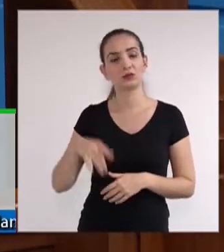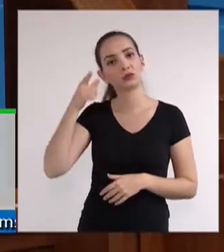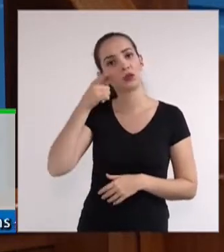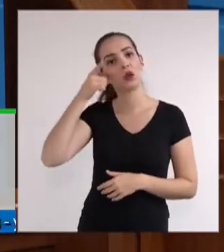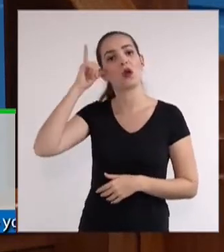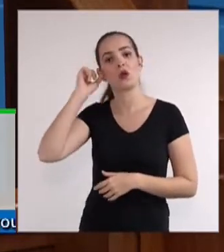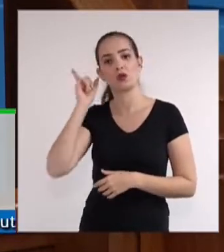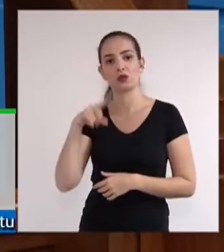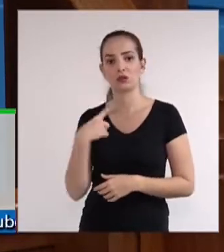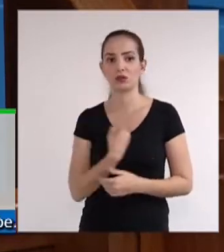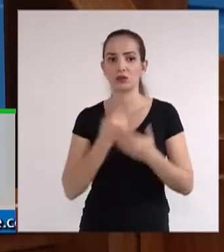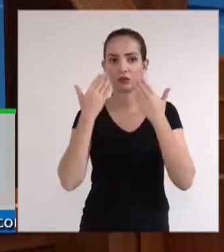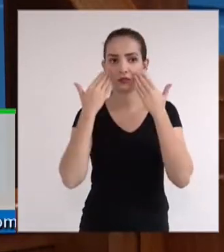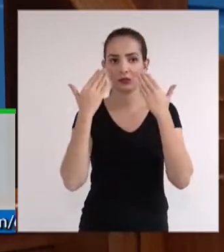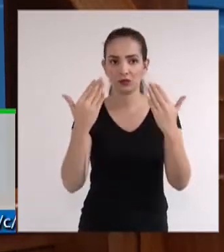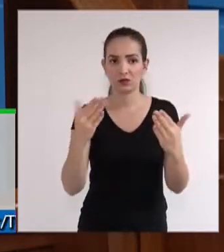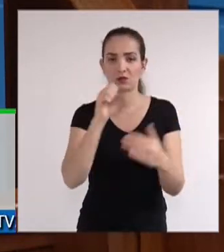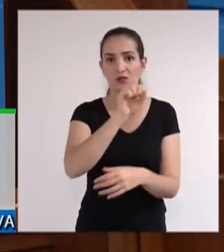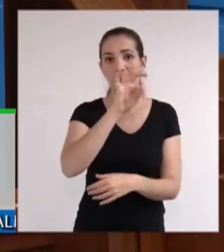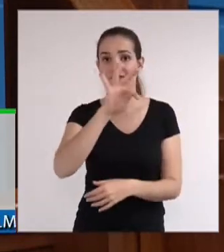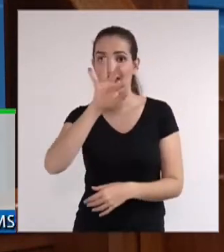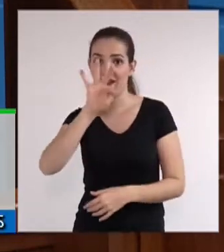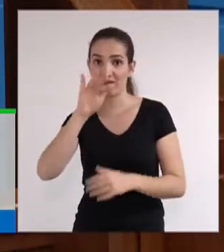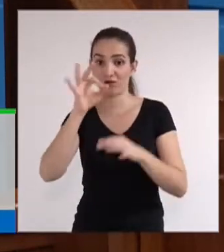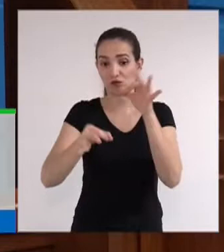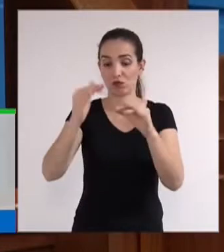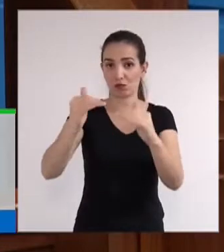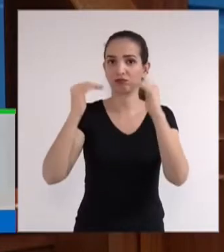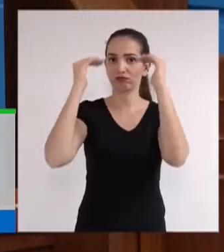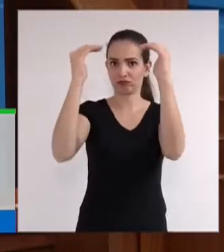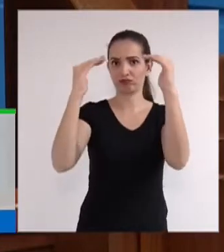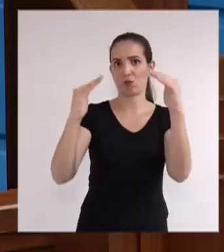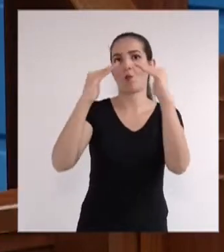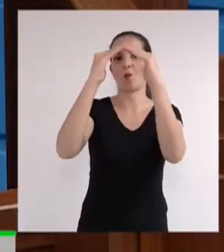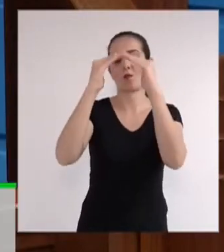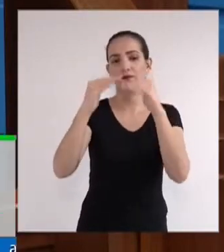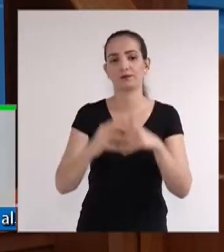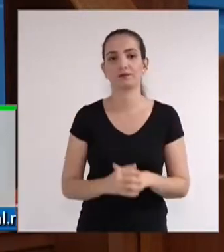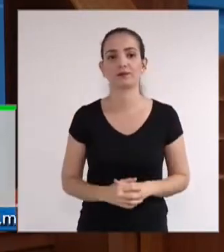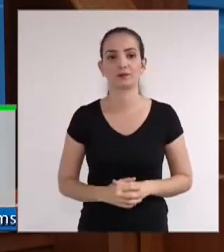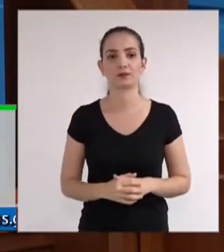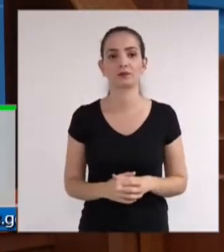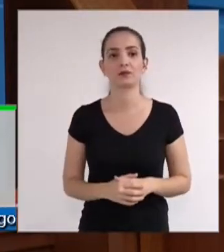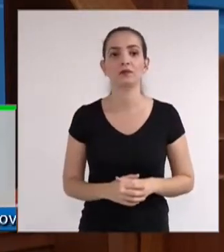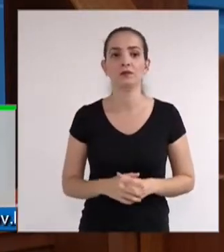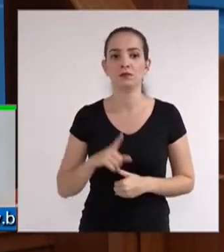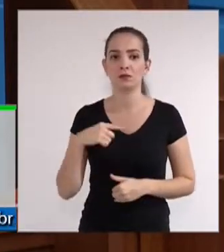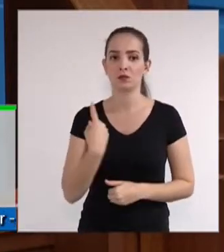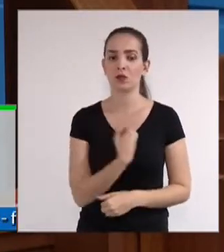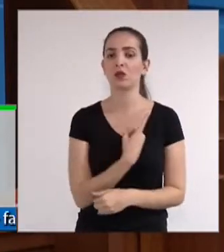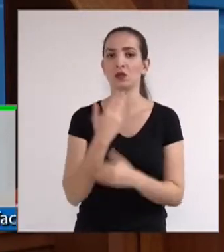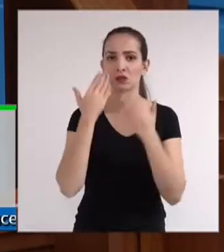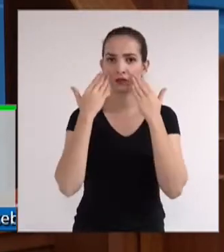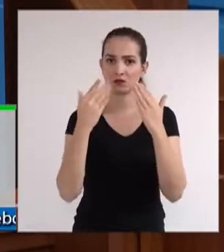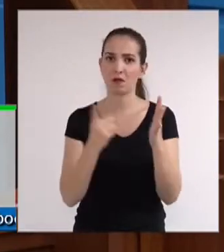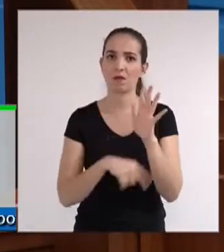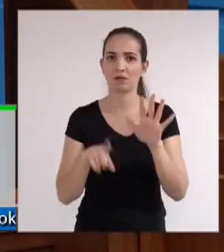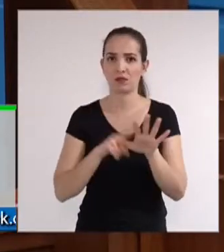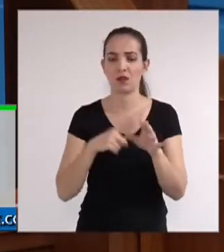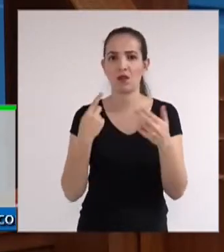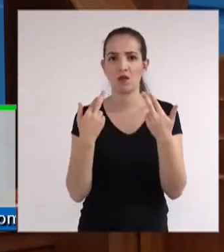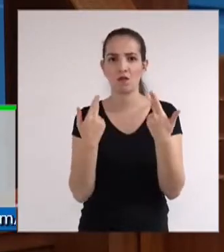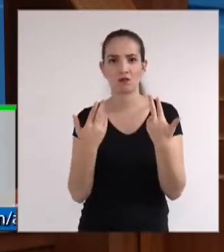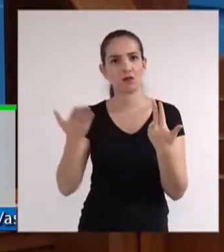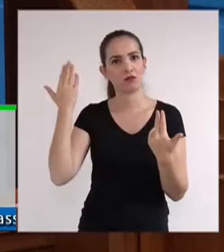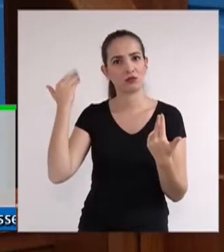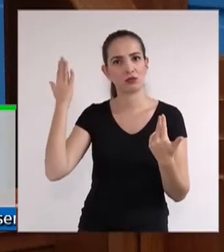Ontem nós assistimos no Supremo Tribunal Federal um baile de máscaras, semelhante àqueles dos salões de Luís